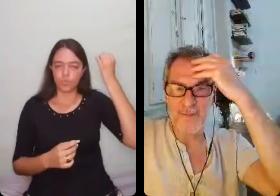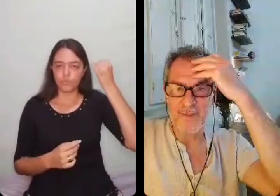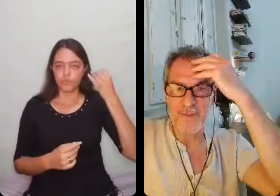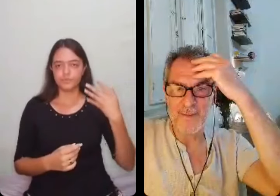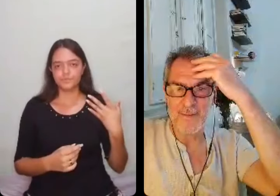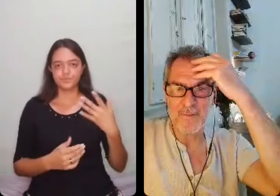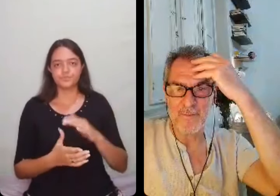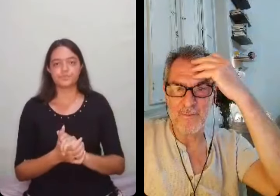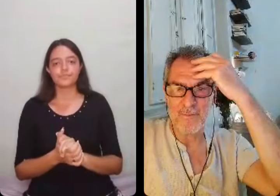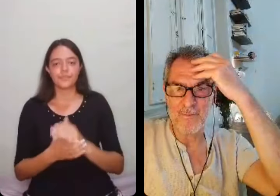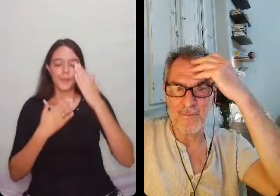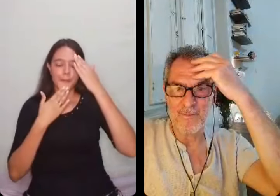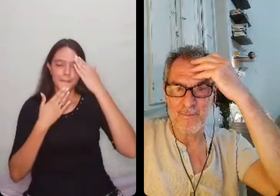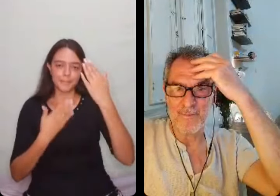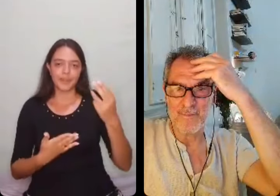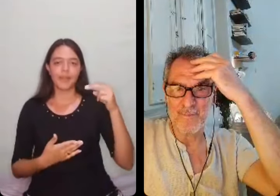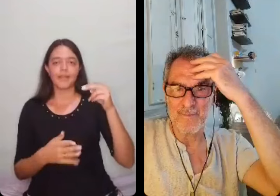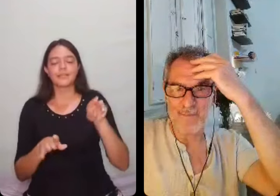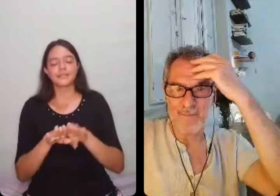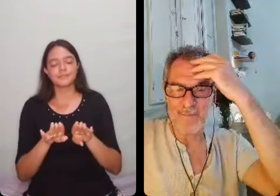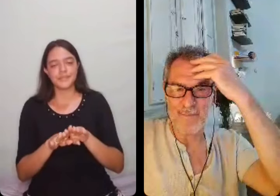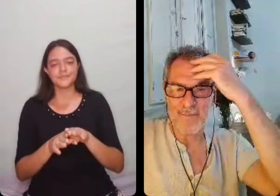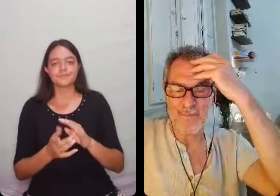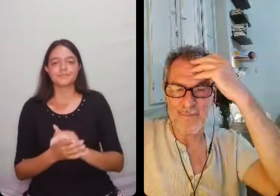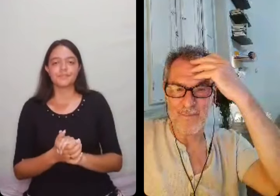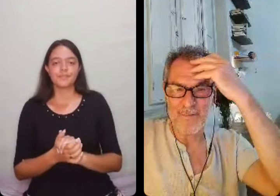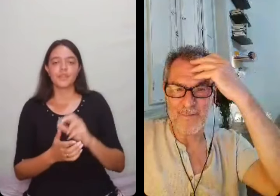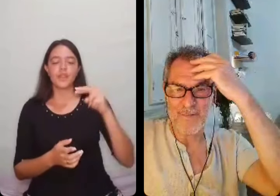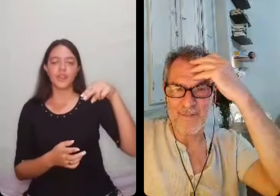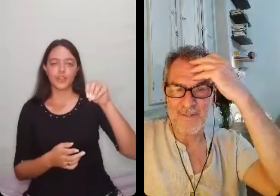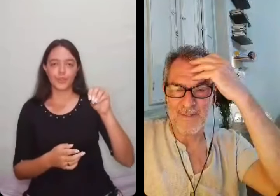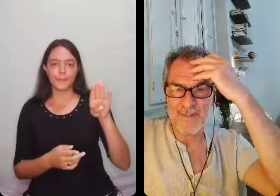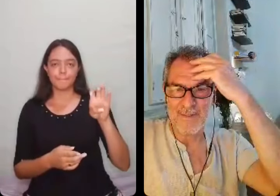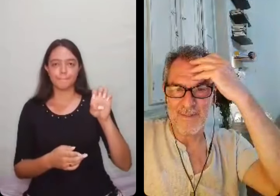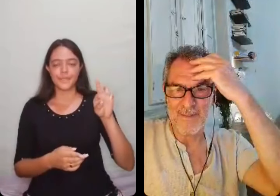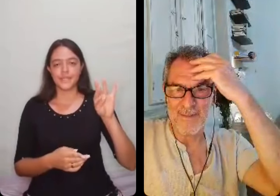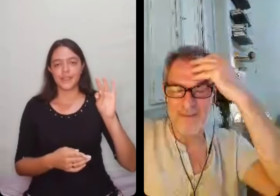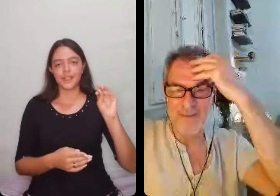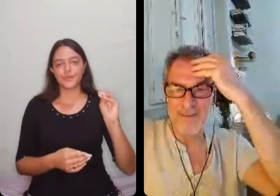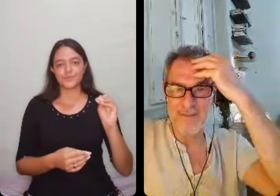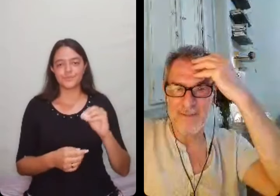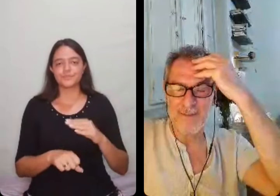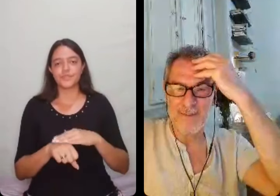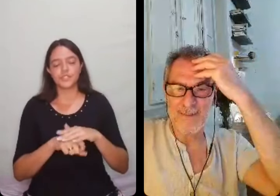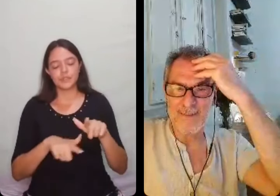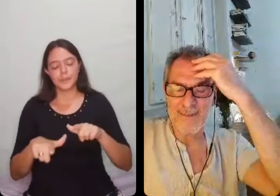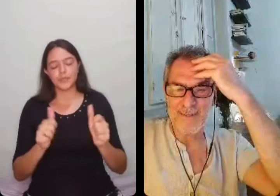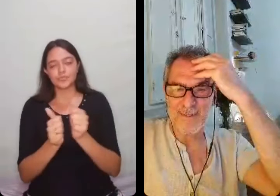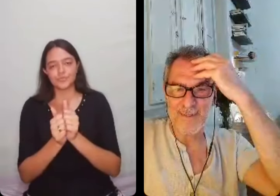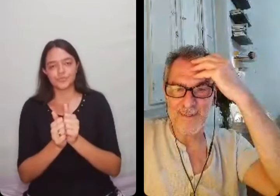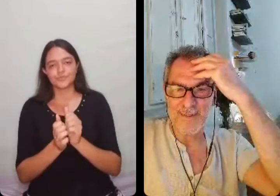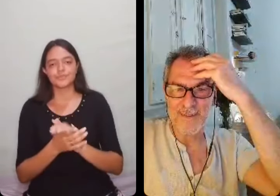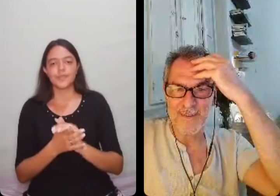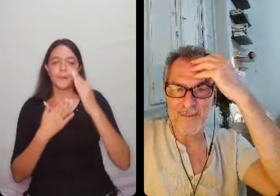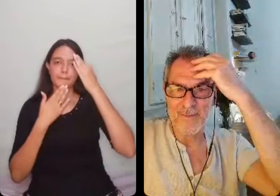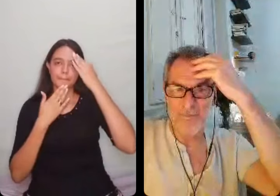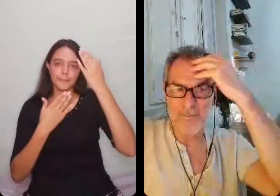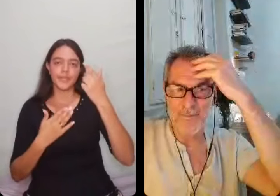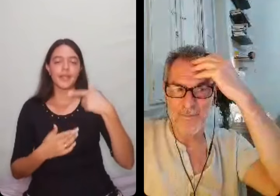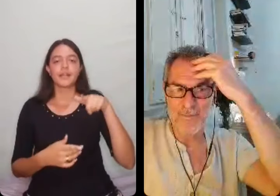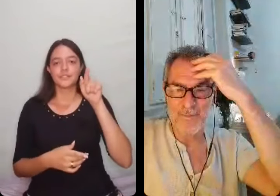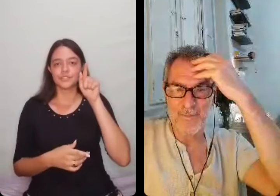agradecer o Norberto que tá aqui nesse diálogo tão gostoso aí há anos e agradecer a Giovana e a Jennifer que